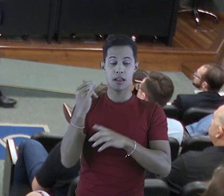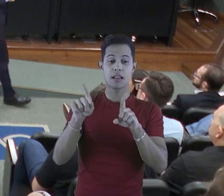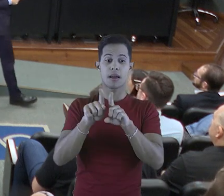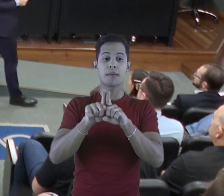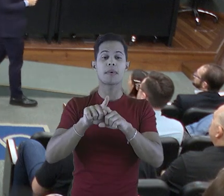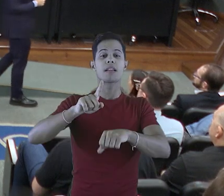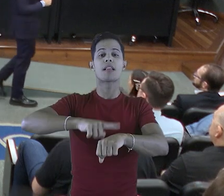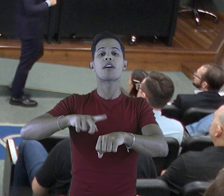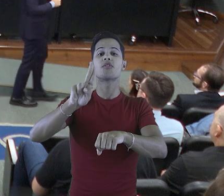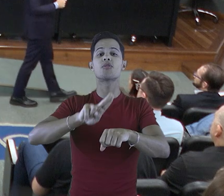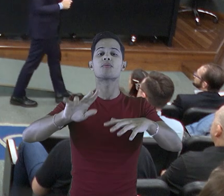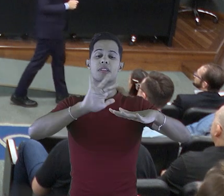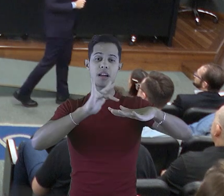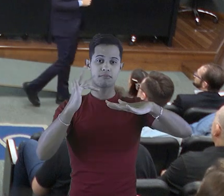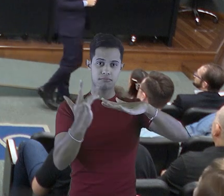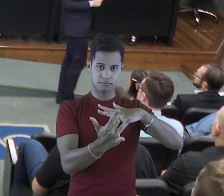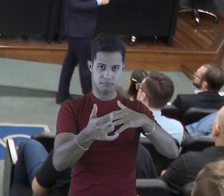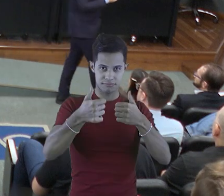redes sociais.